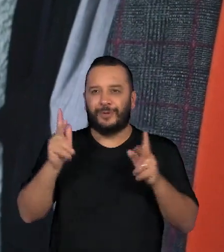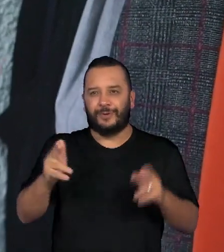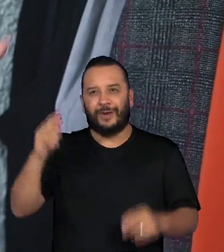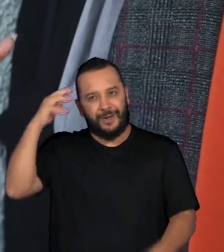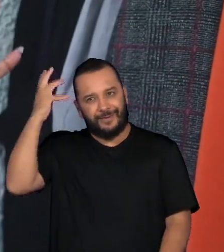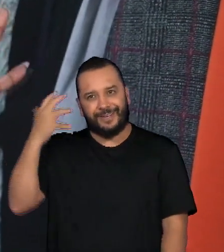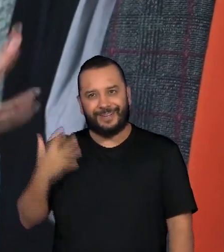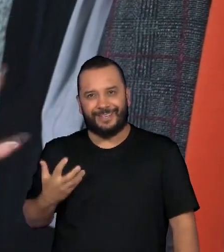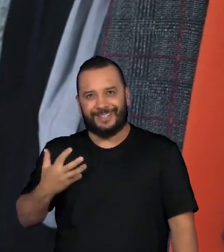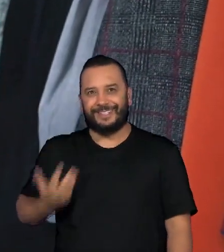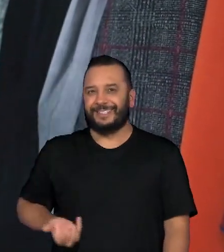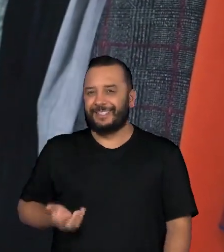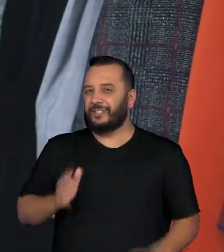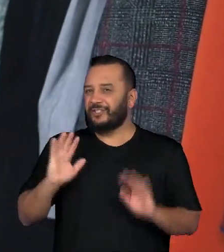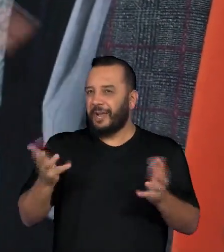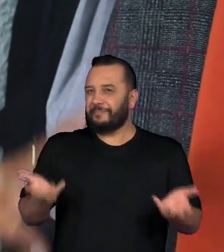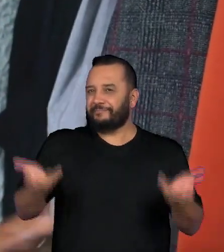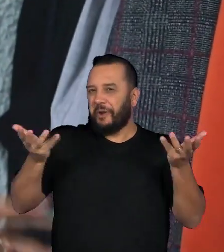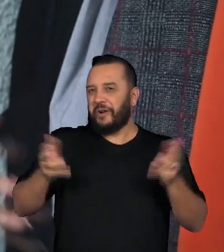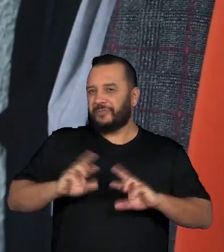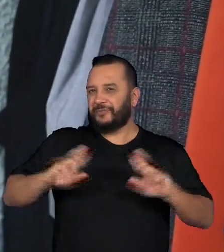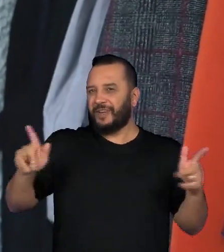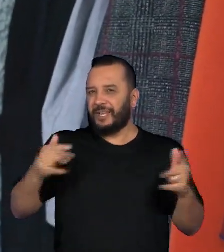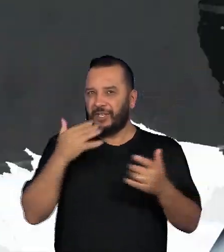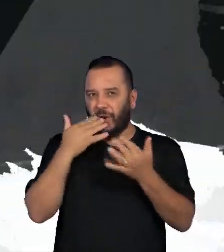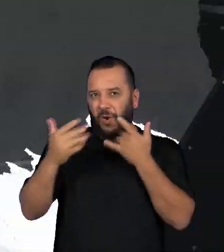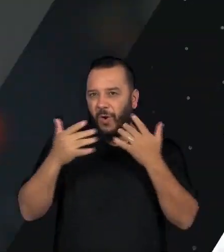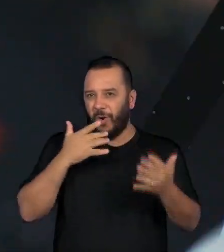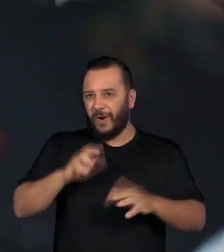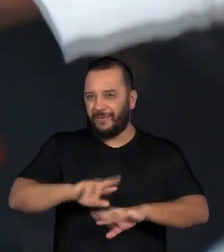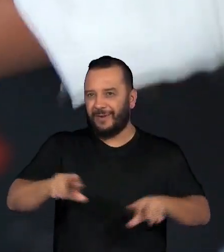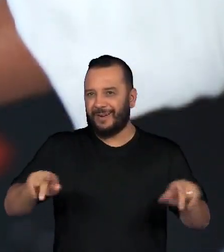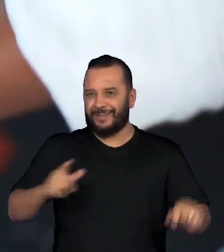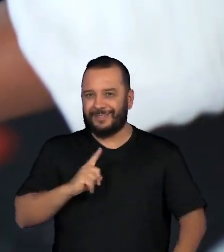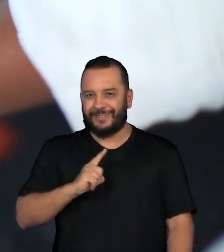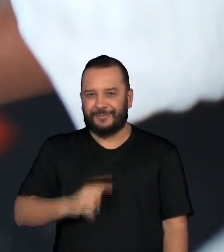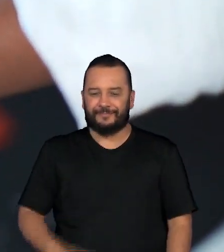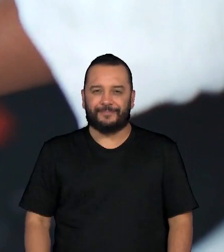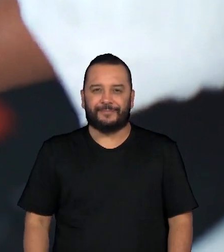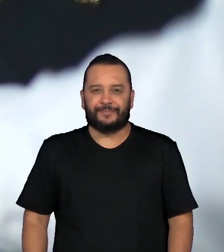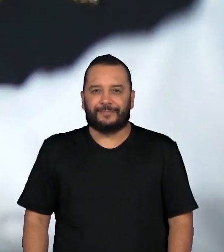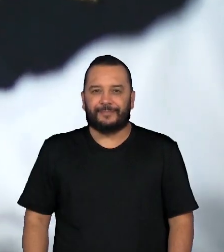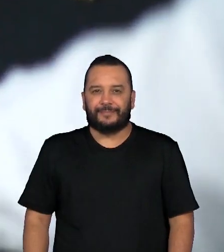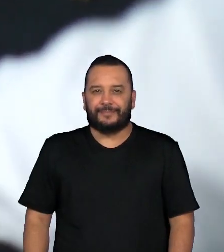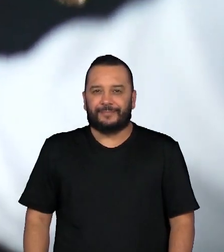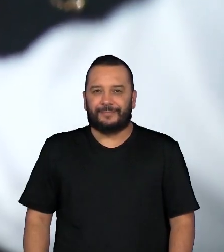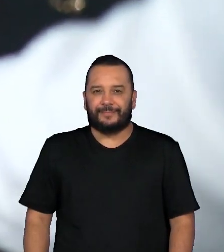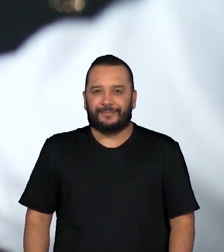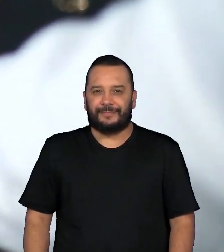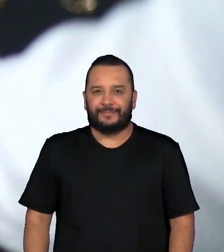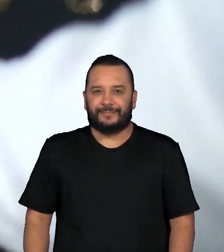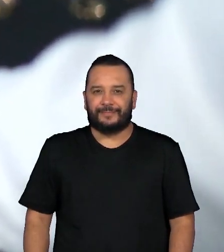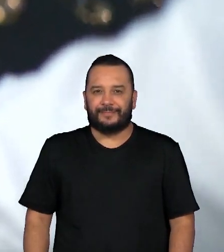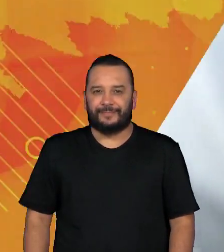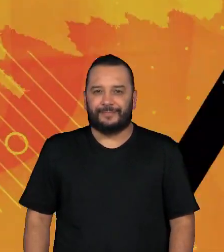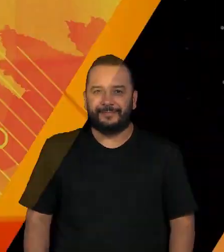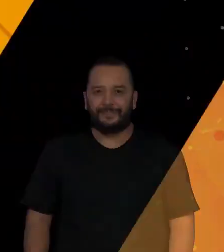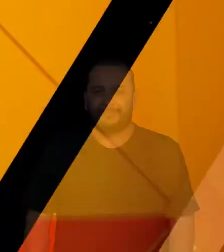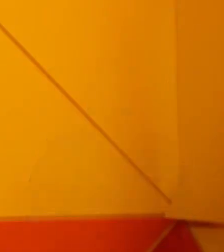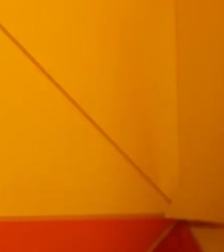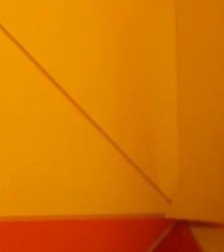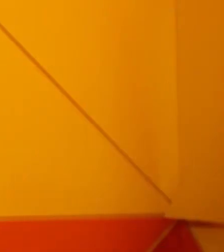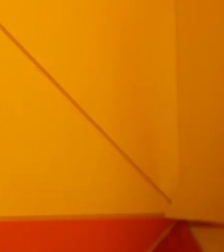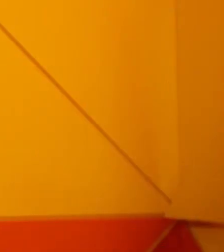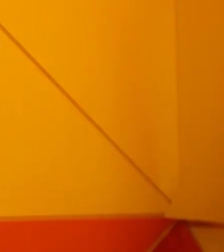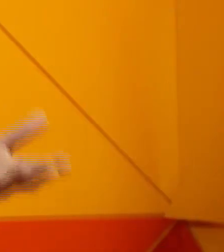coisa mais fashionista, diferente, cor, estampa.